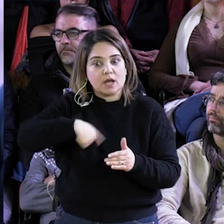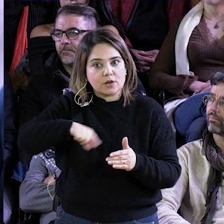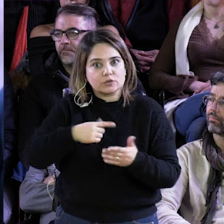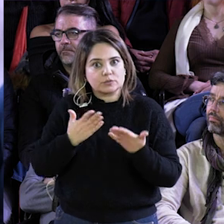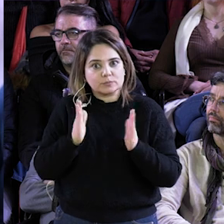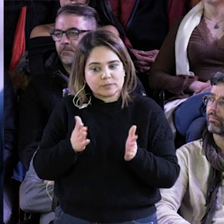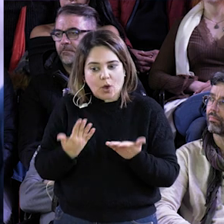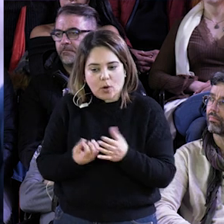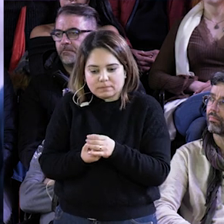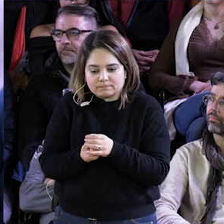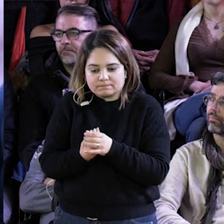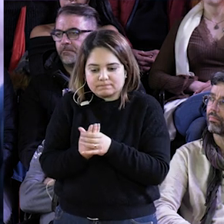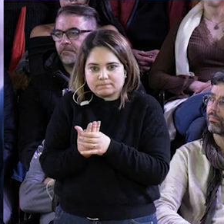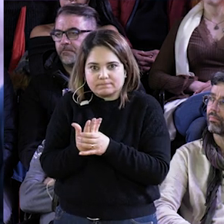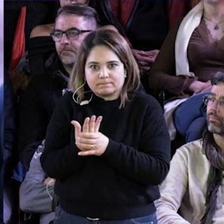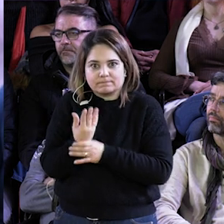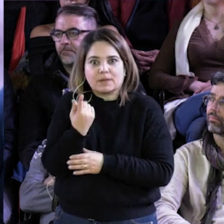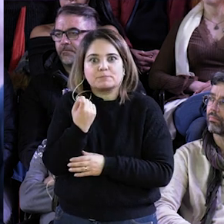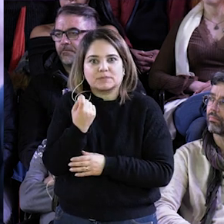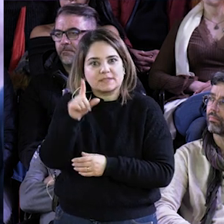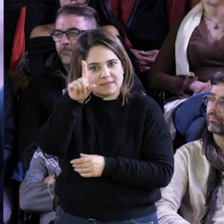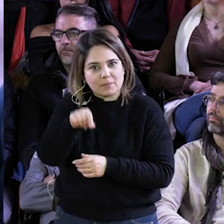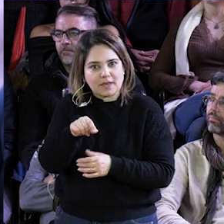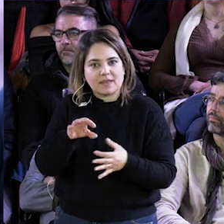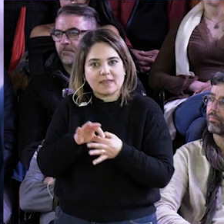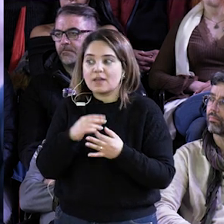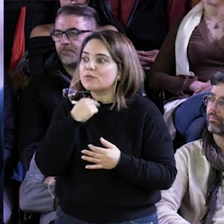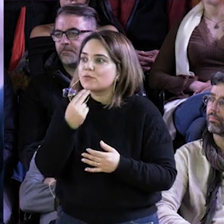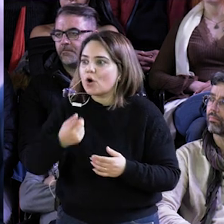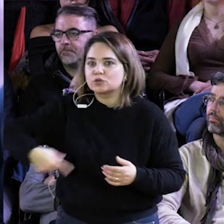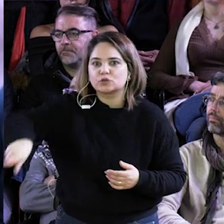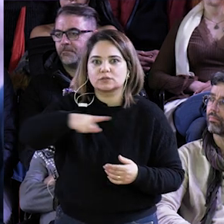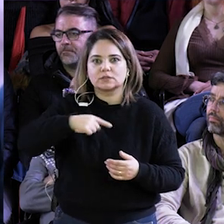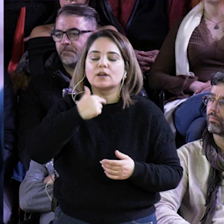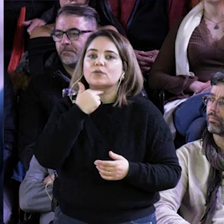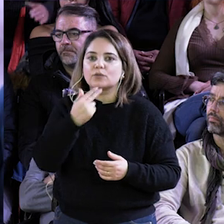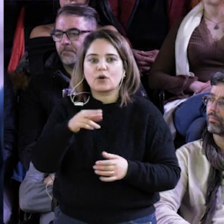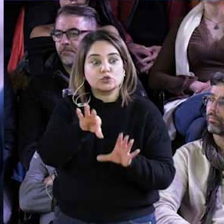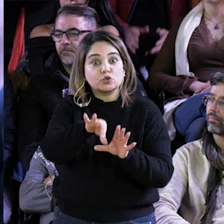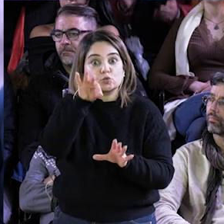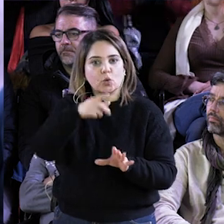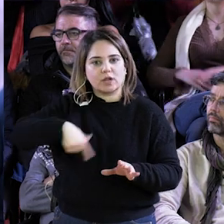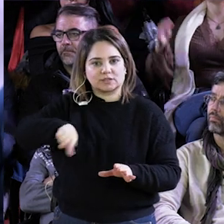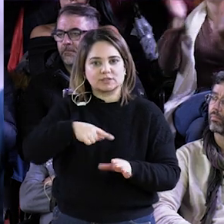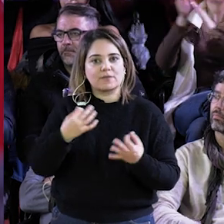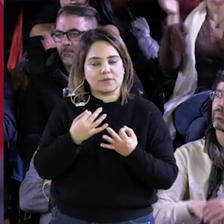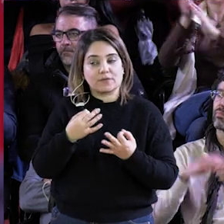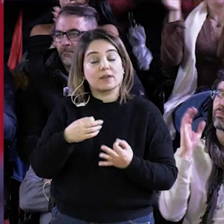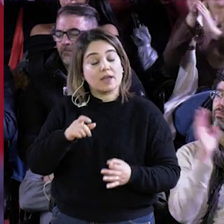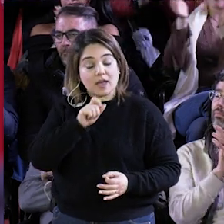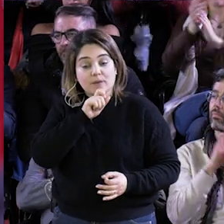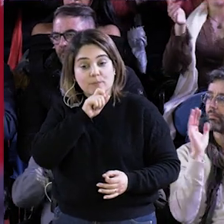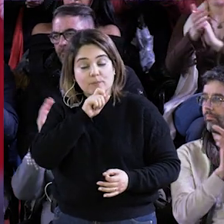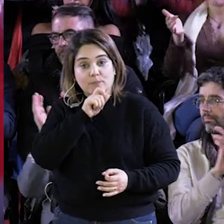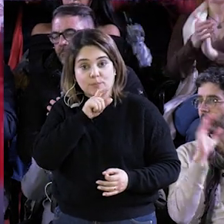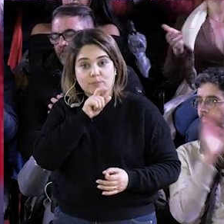fazê-la nascer, há que fazê-la brotar, também com as nossas vozes, também com as nossas escolhas. Talvez possamos...